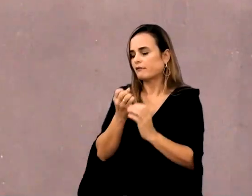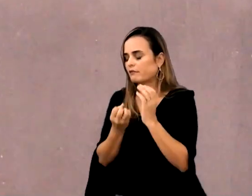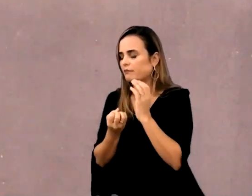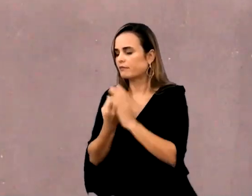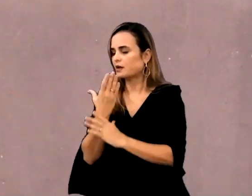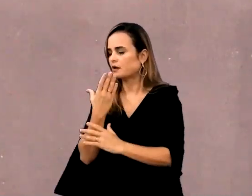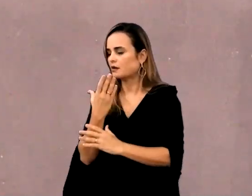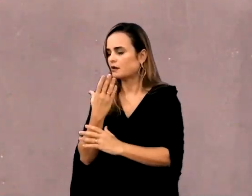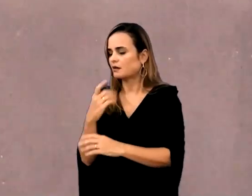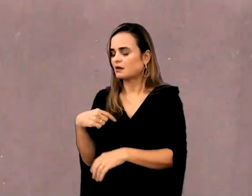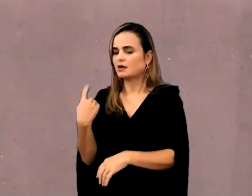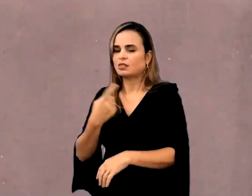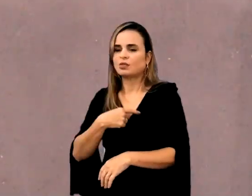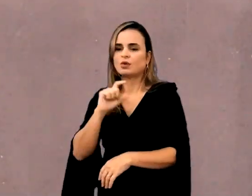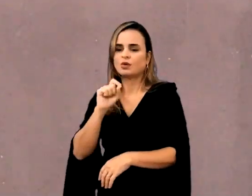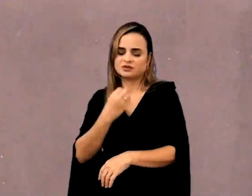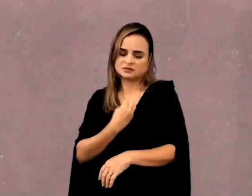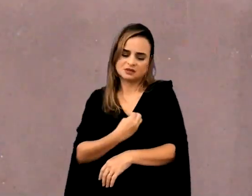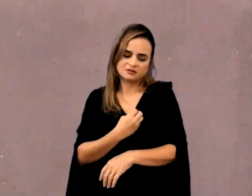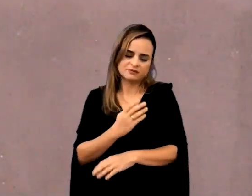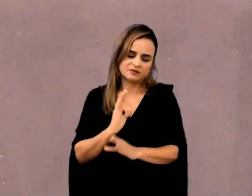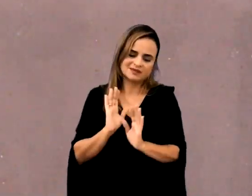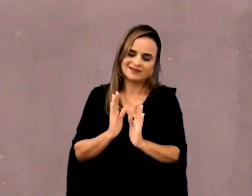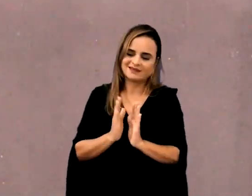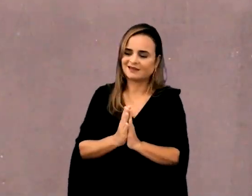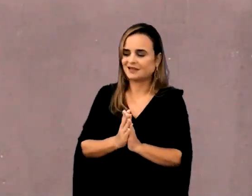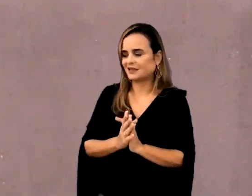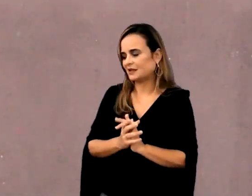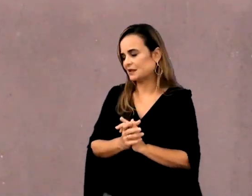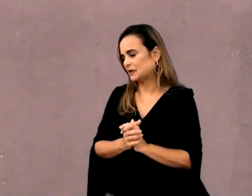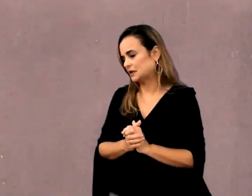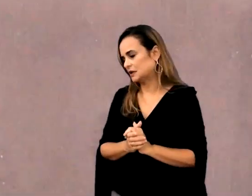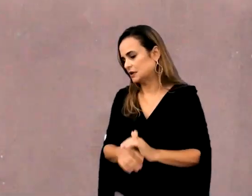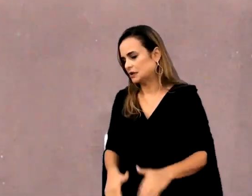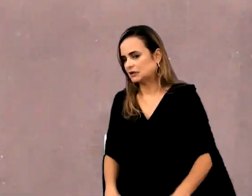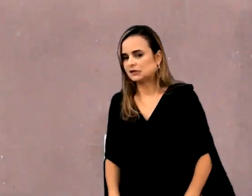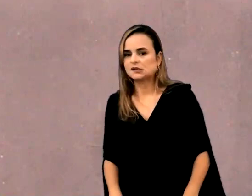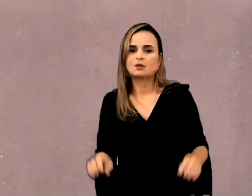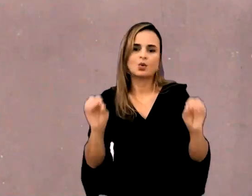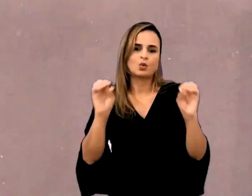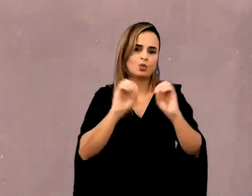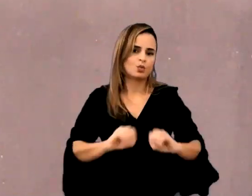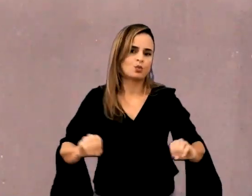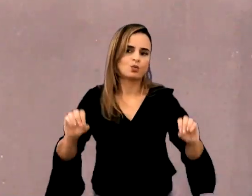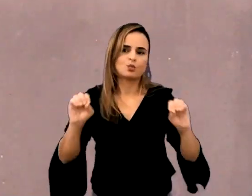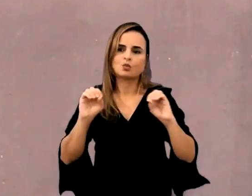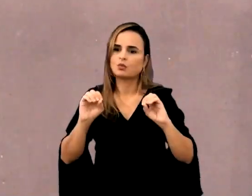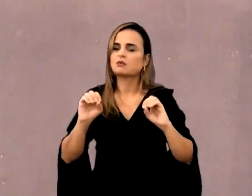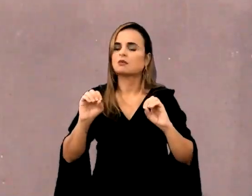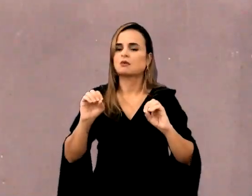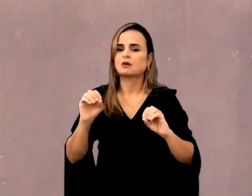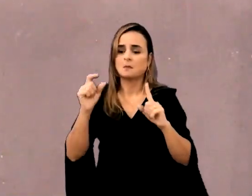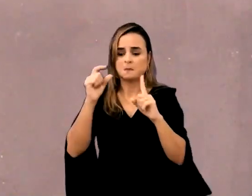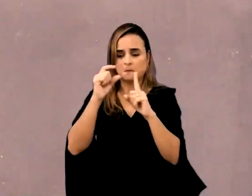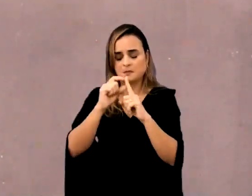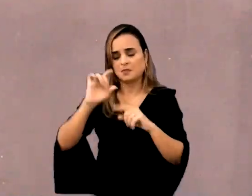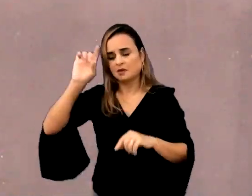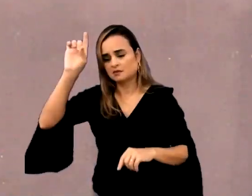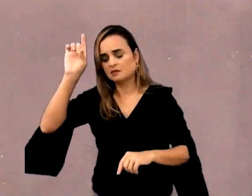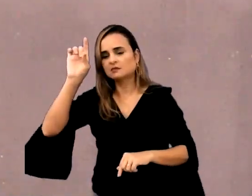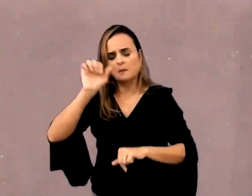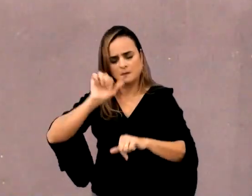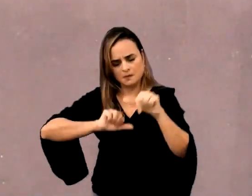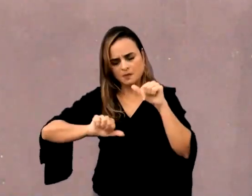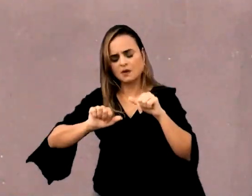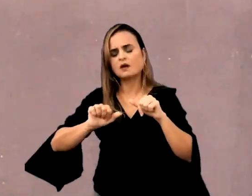na mesmice da vida. A gente precisa cada vez mais. O renovo da palavra de Deus em nossa